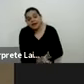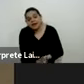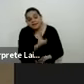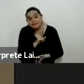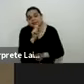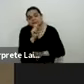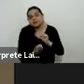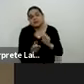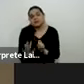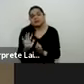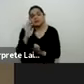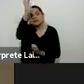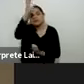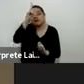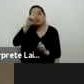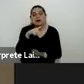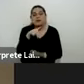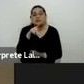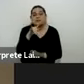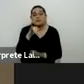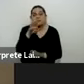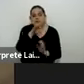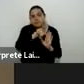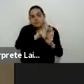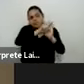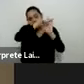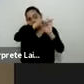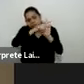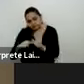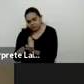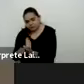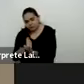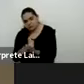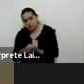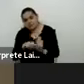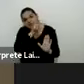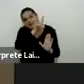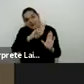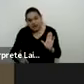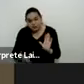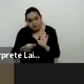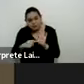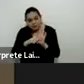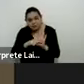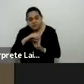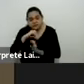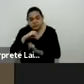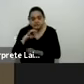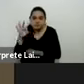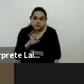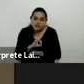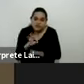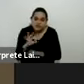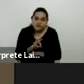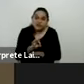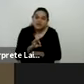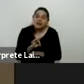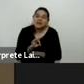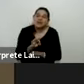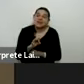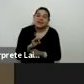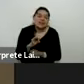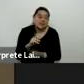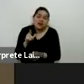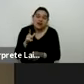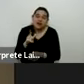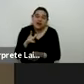agora pela economia, de 9,7%, e ainda vai piorar, ainda nós não chegamos no limite. É uma bobagem a imprensa